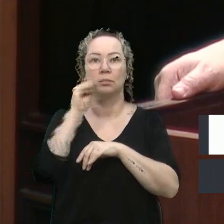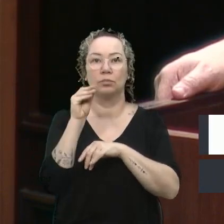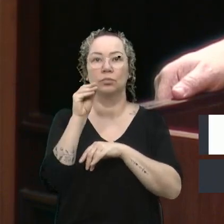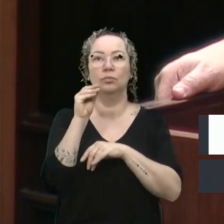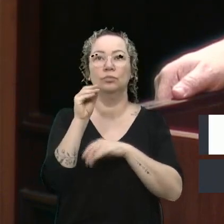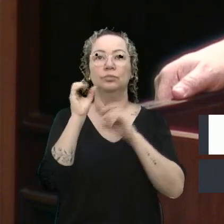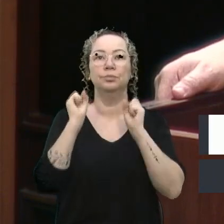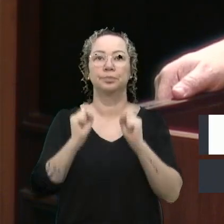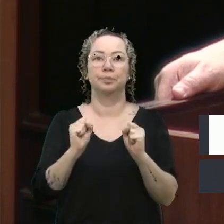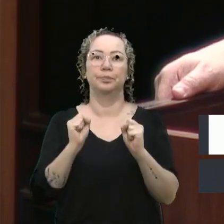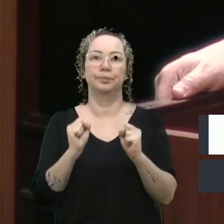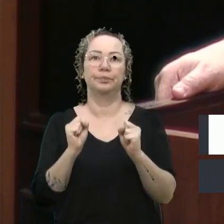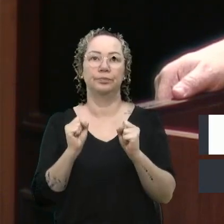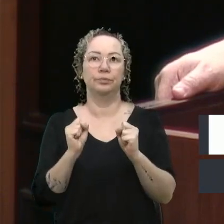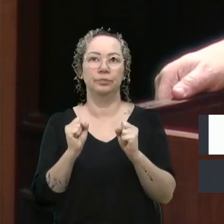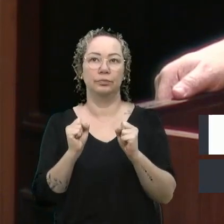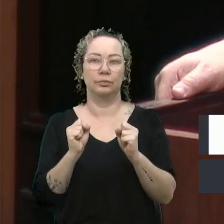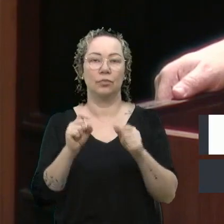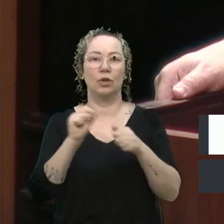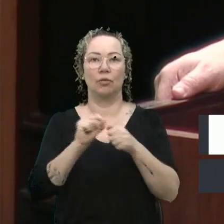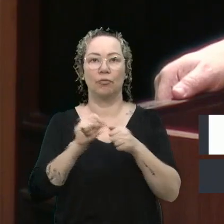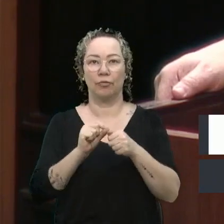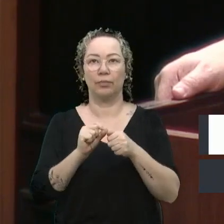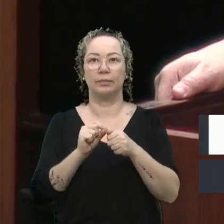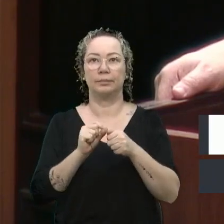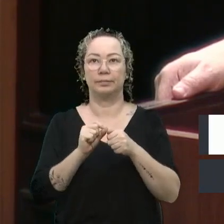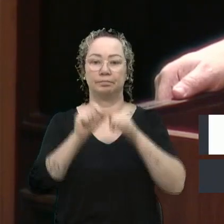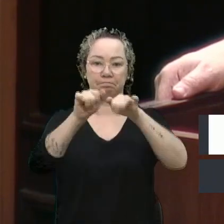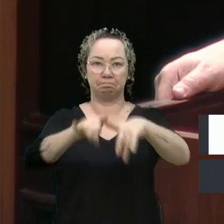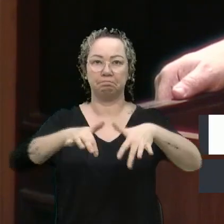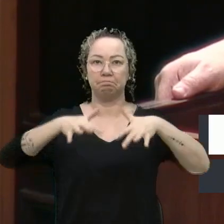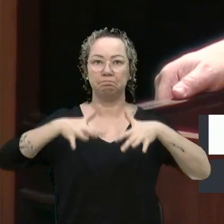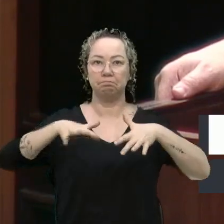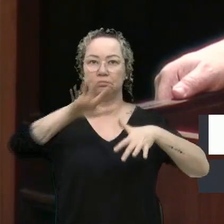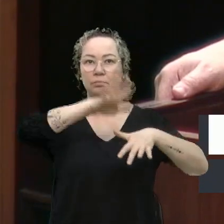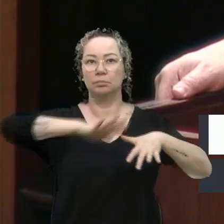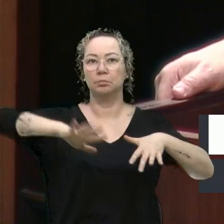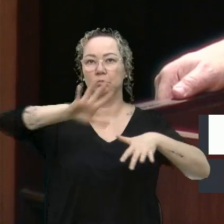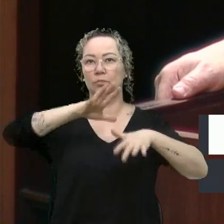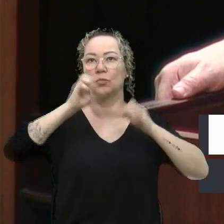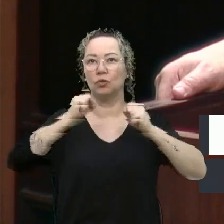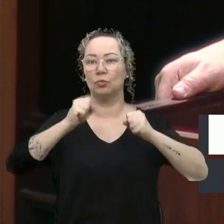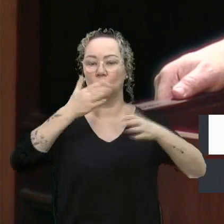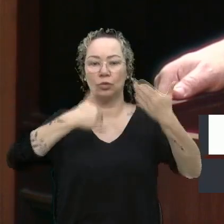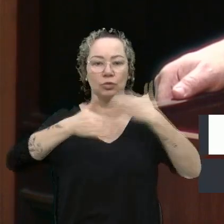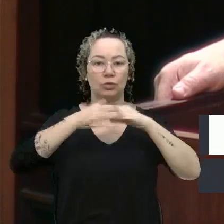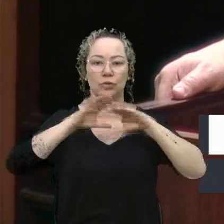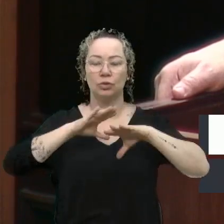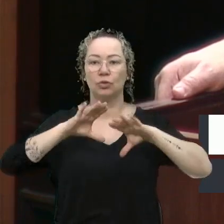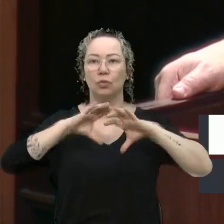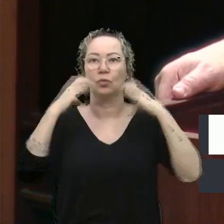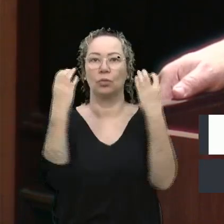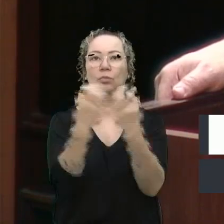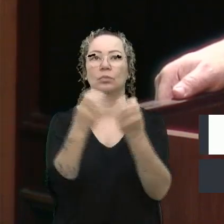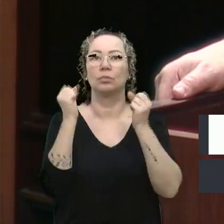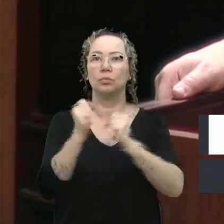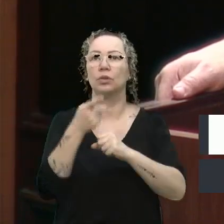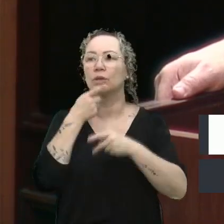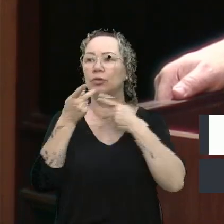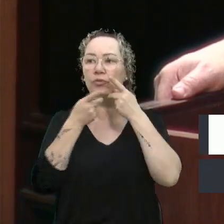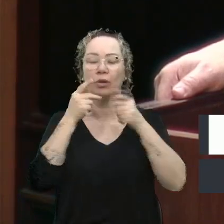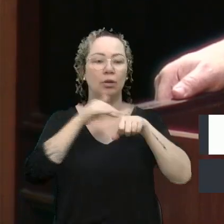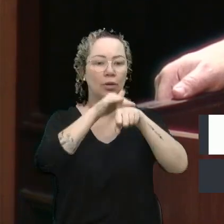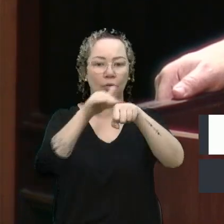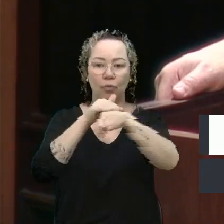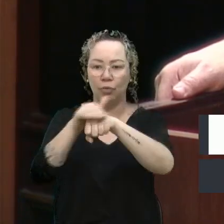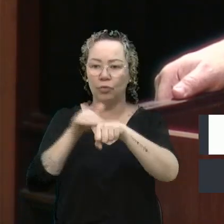lá proporcionar essa audiência pública onde a gente possa abrir, né, vereador Fiuza, para toda a comunidade poder falar, poder conversar,